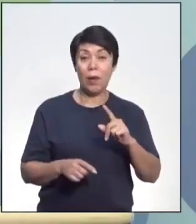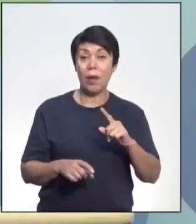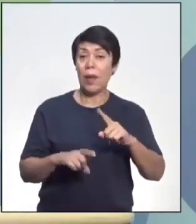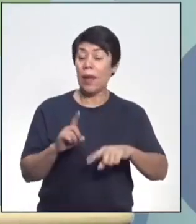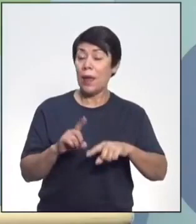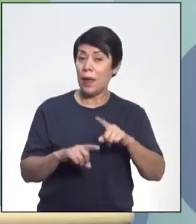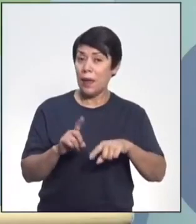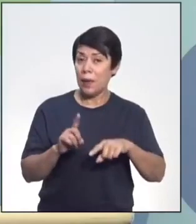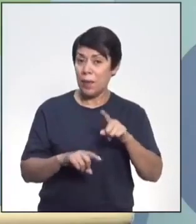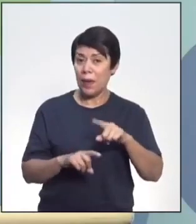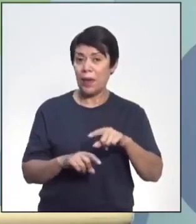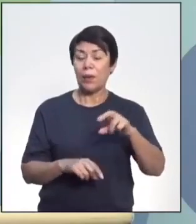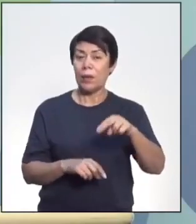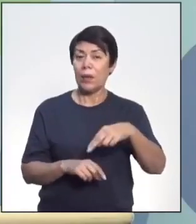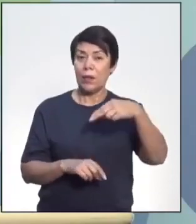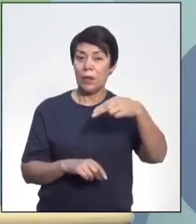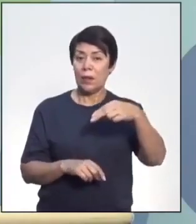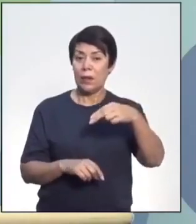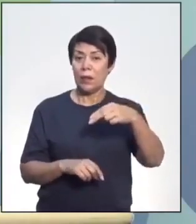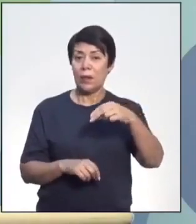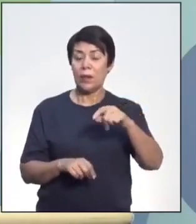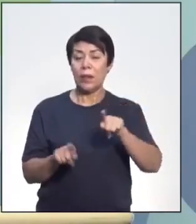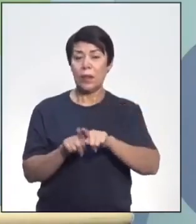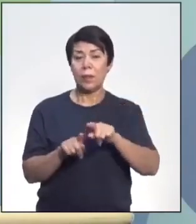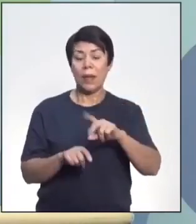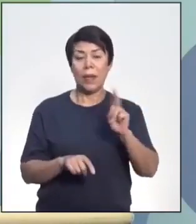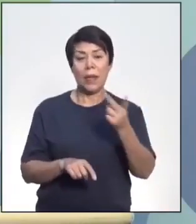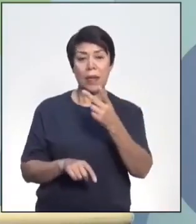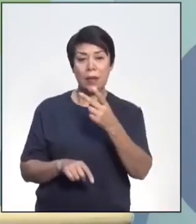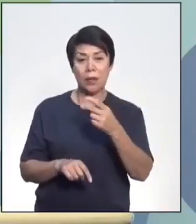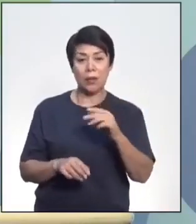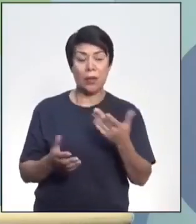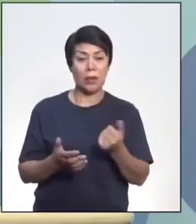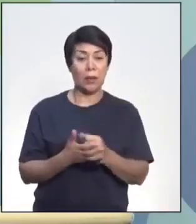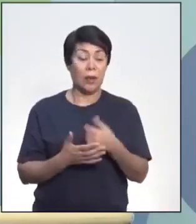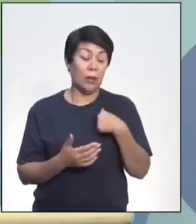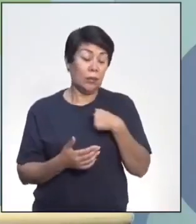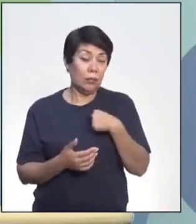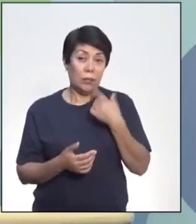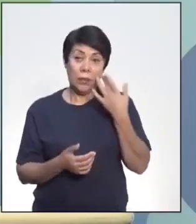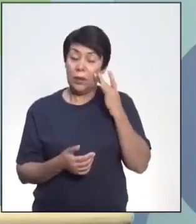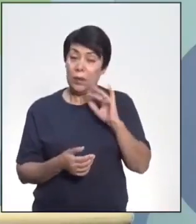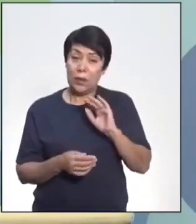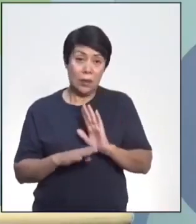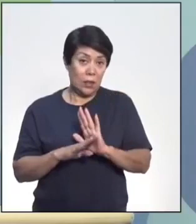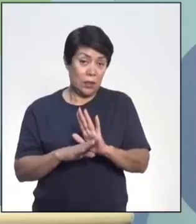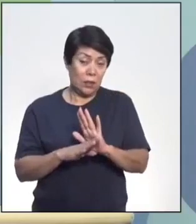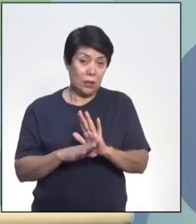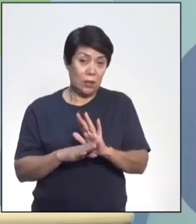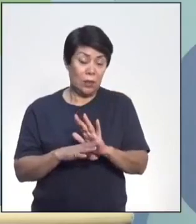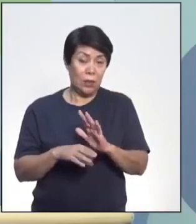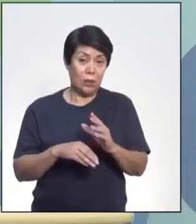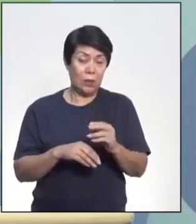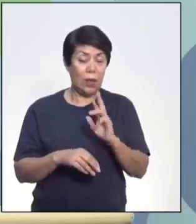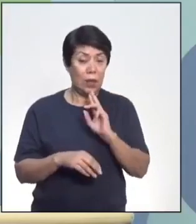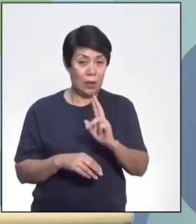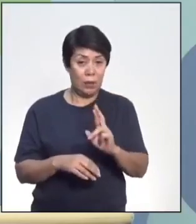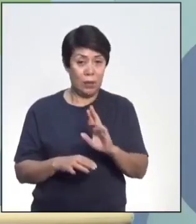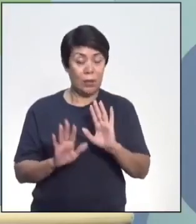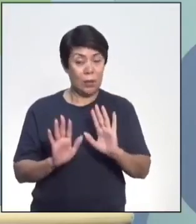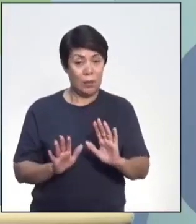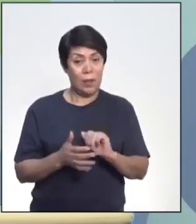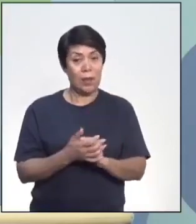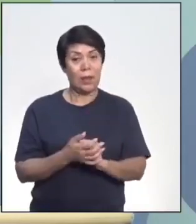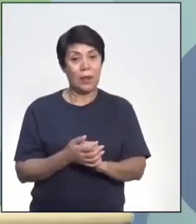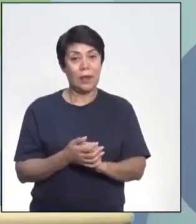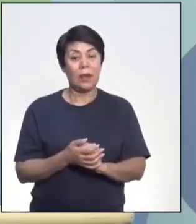citando hidrogênio e nitrogênio. Não acredito que não ajudou muito nessa composição de resposta, mas